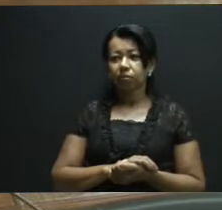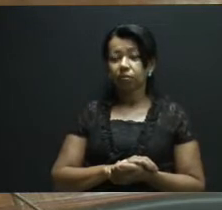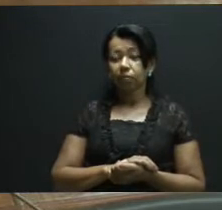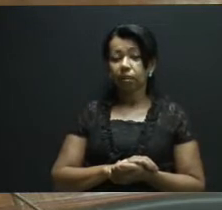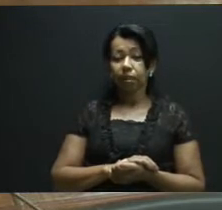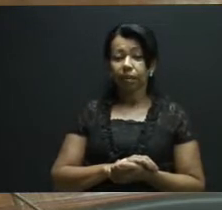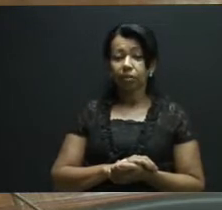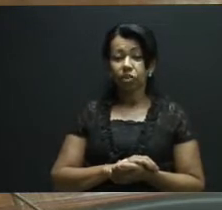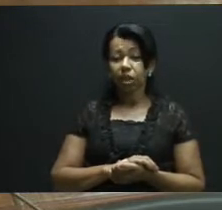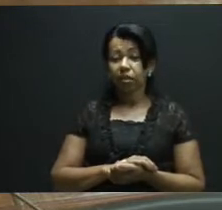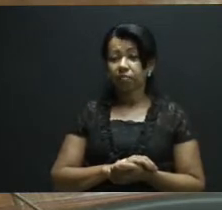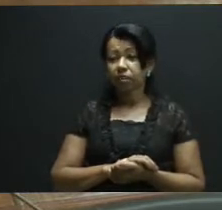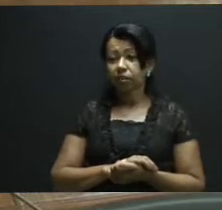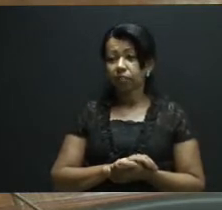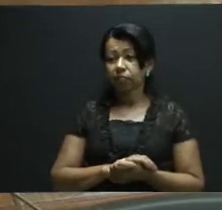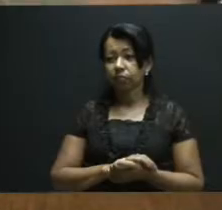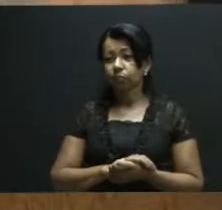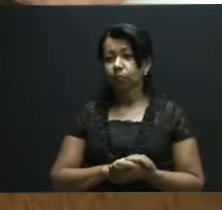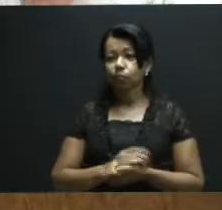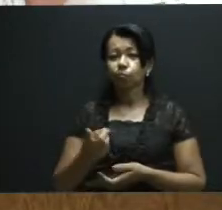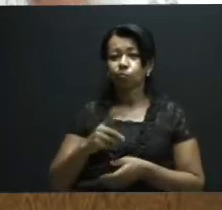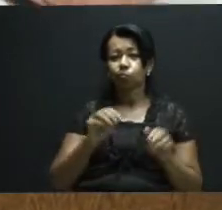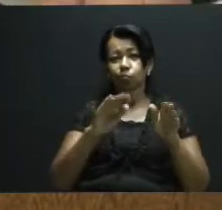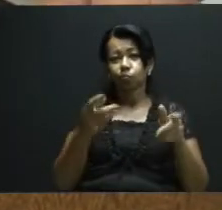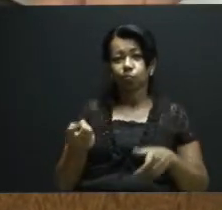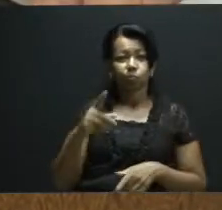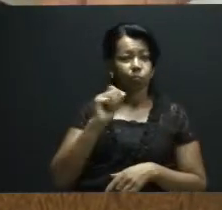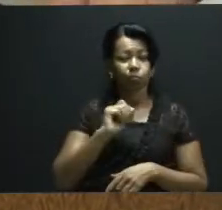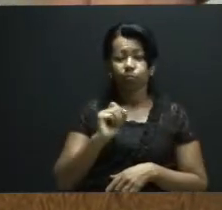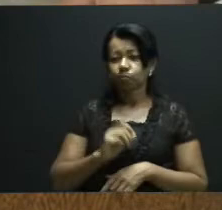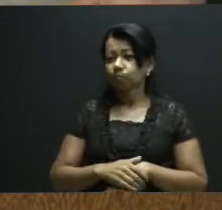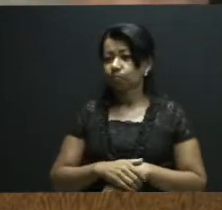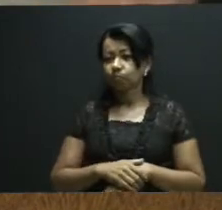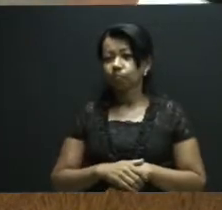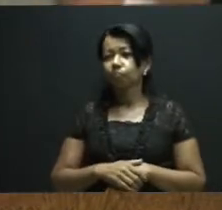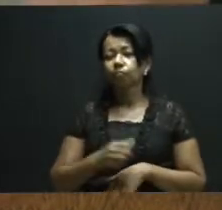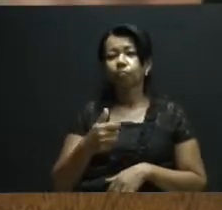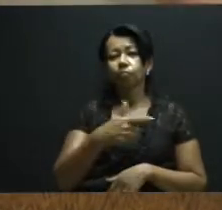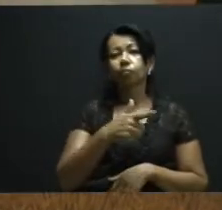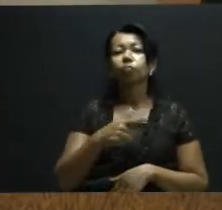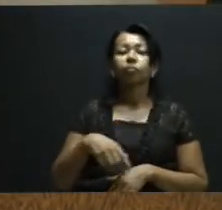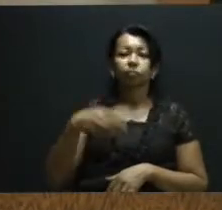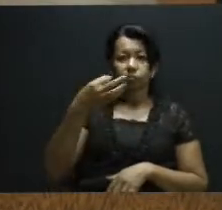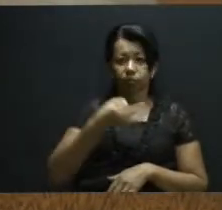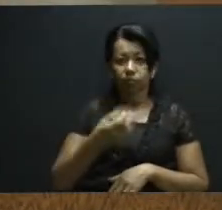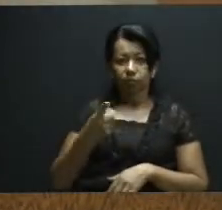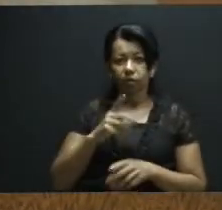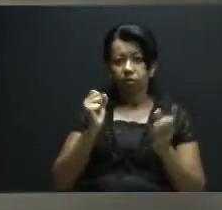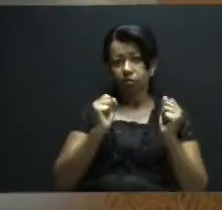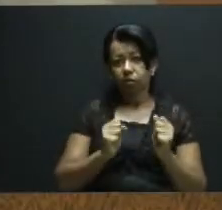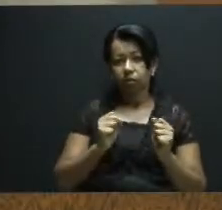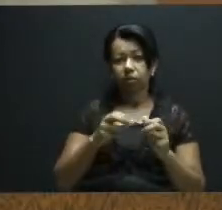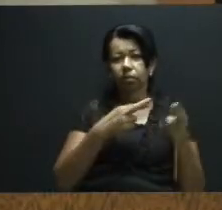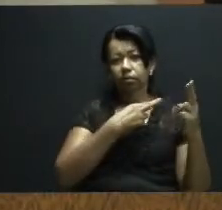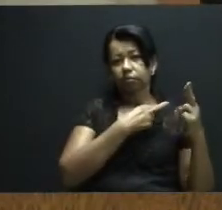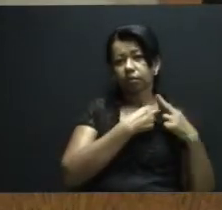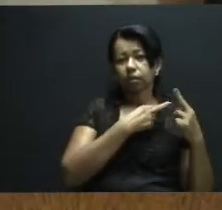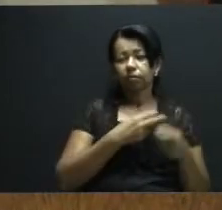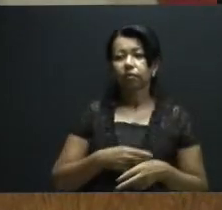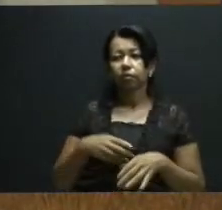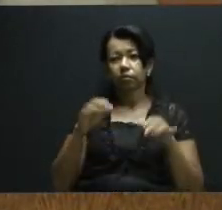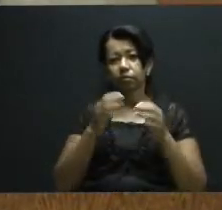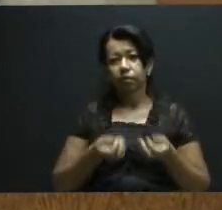de cansou encaminhadas à mesa da câmara em 12 sugerindo os poderes competentes e